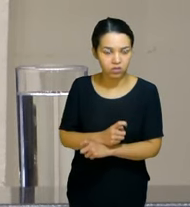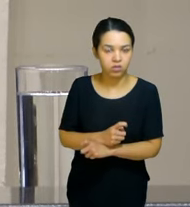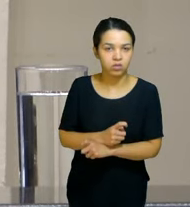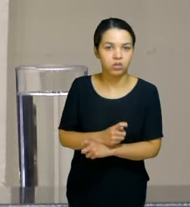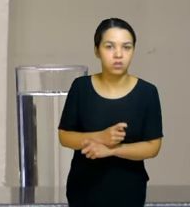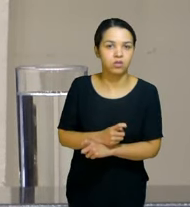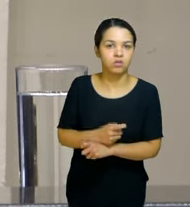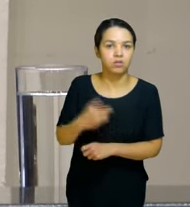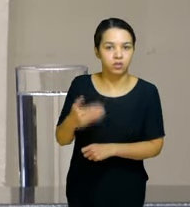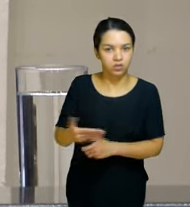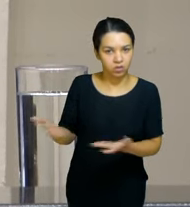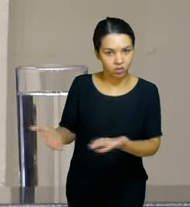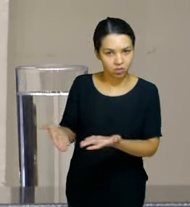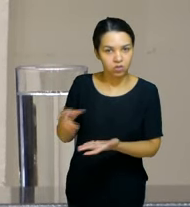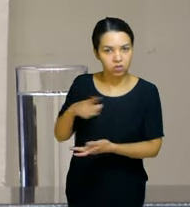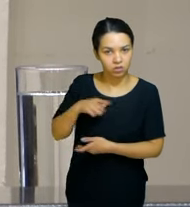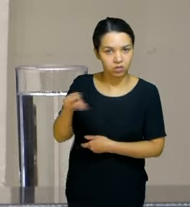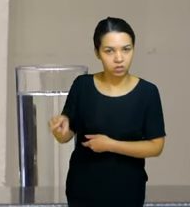que o atual tem,